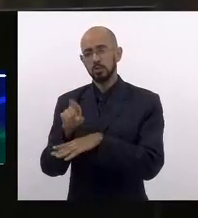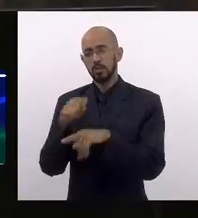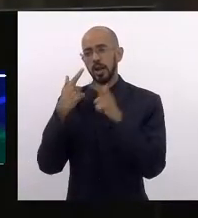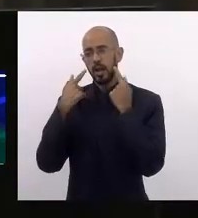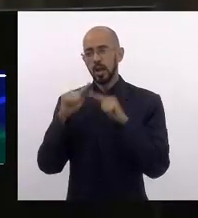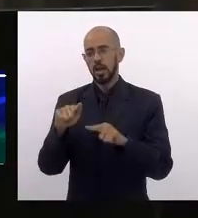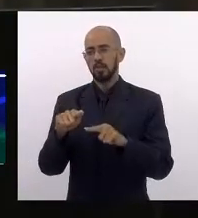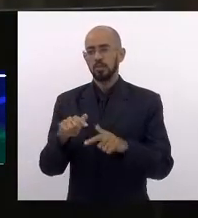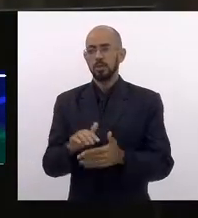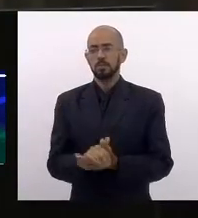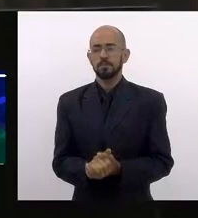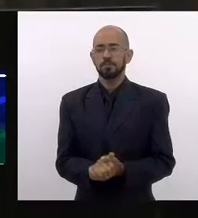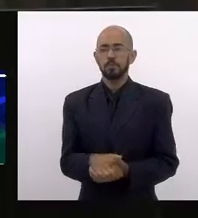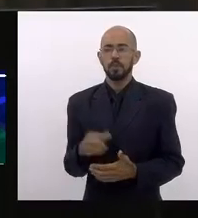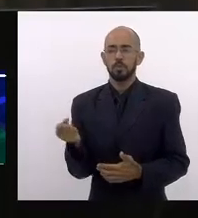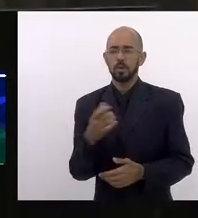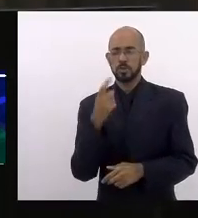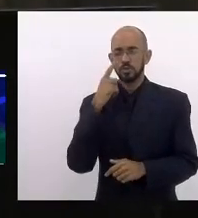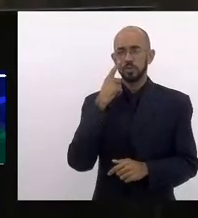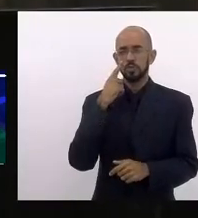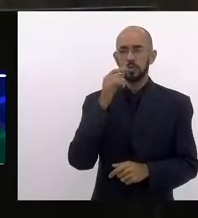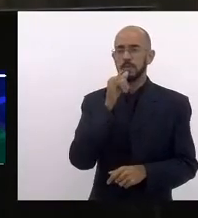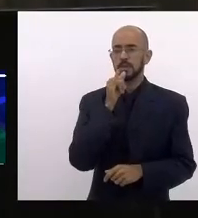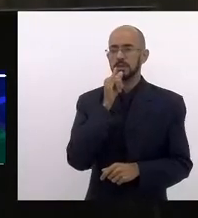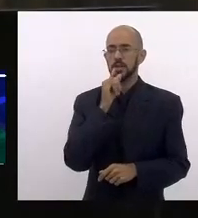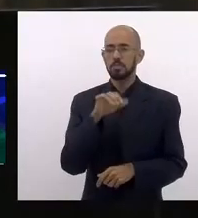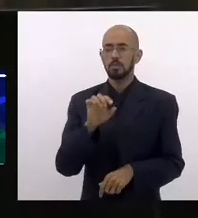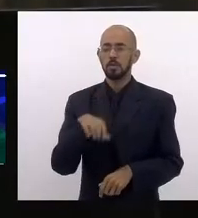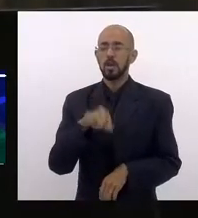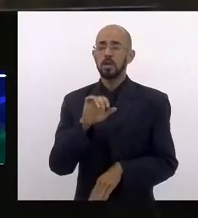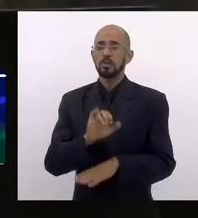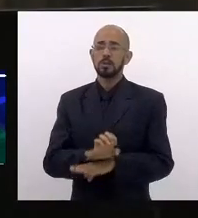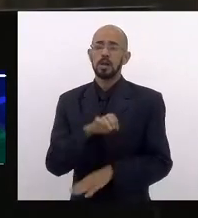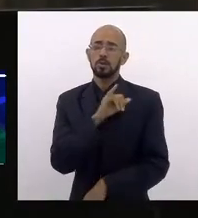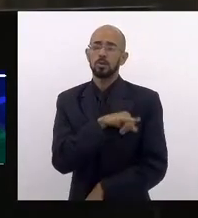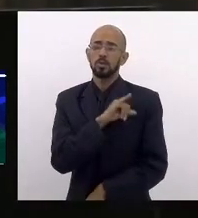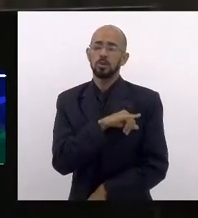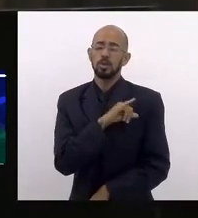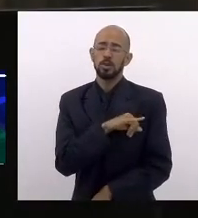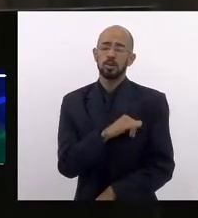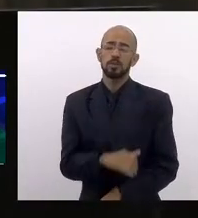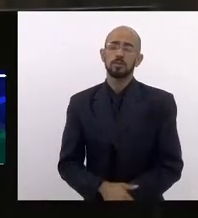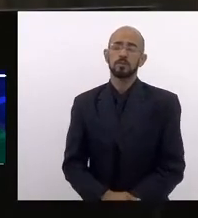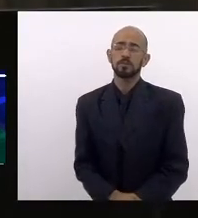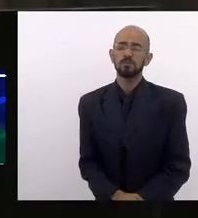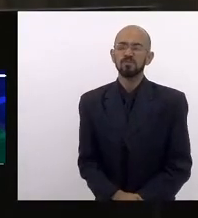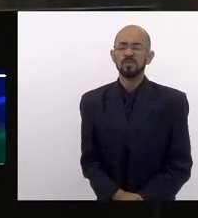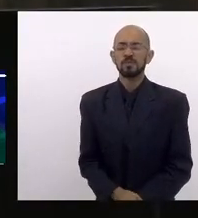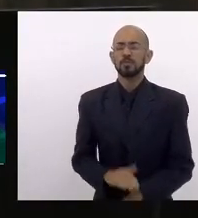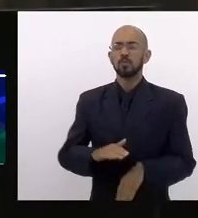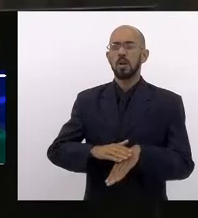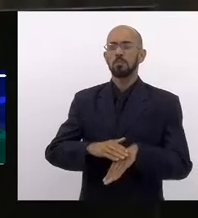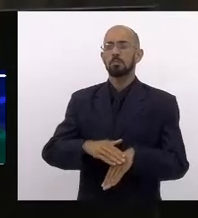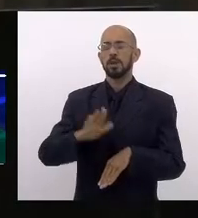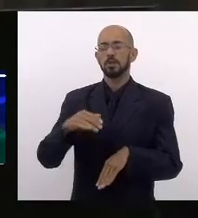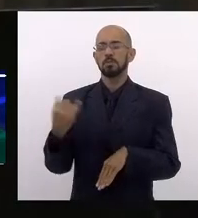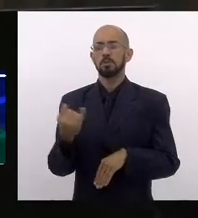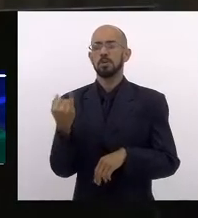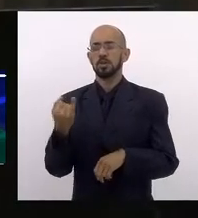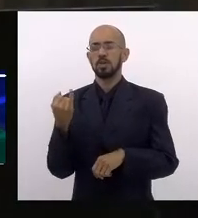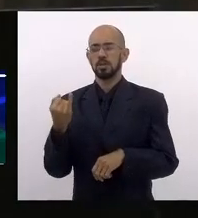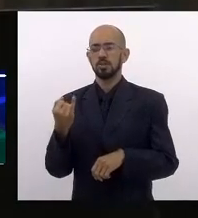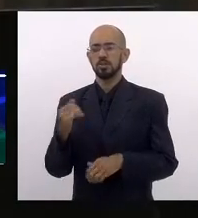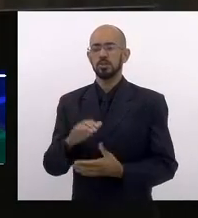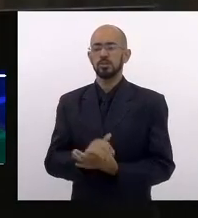gravíssimo. Quando a gente vê, por exemplo, só no estado do Rio de Janeiro, um aumento muito significativo do que